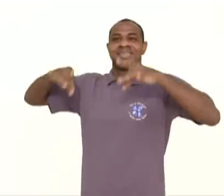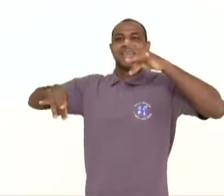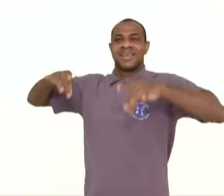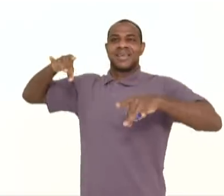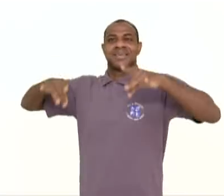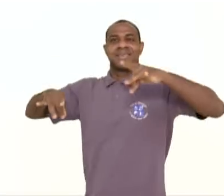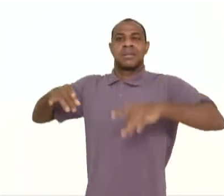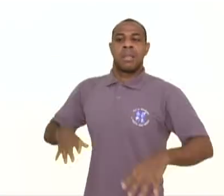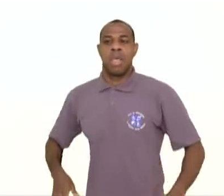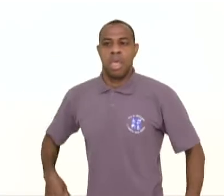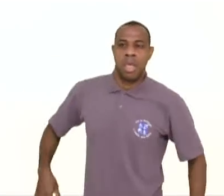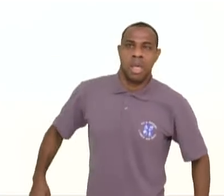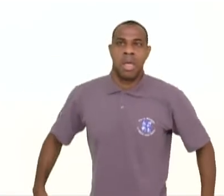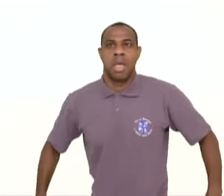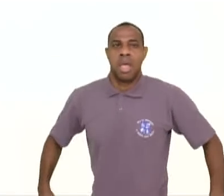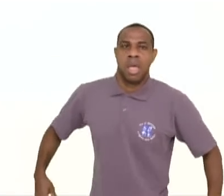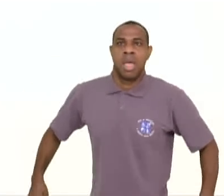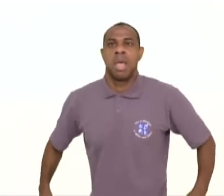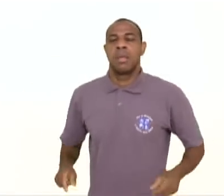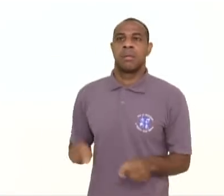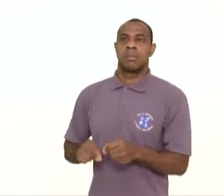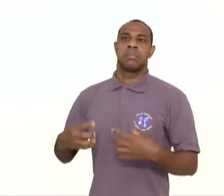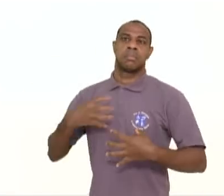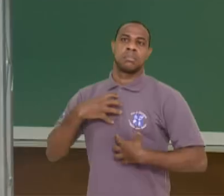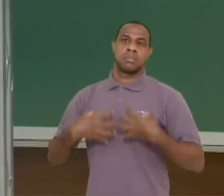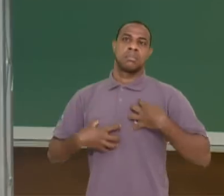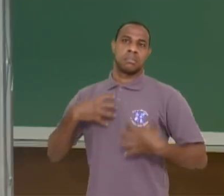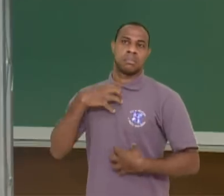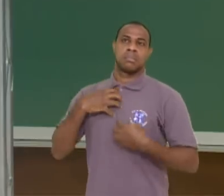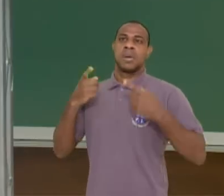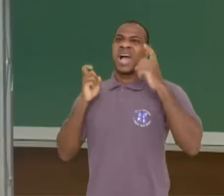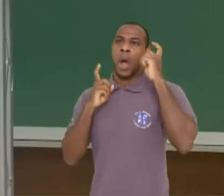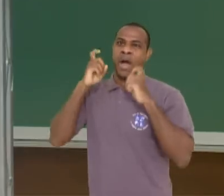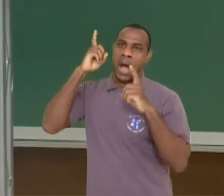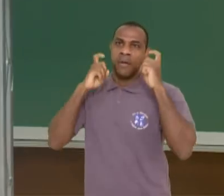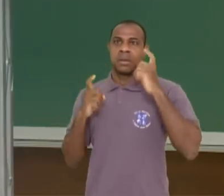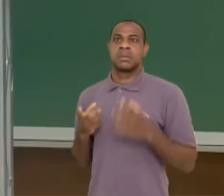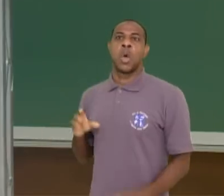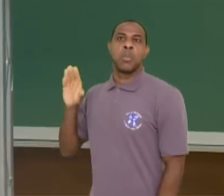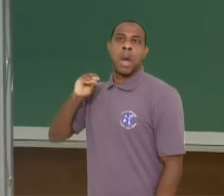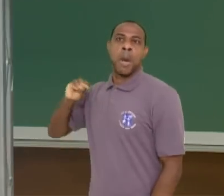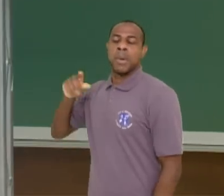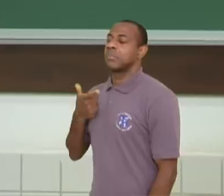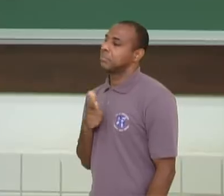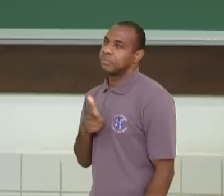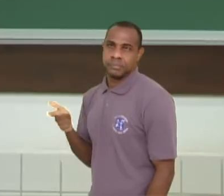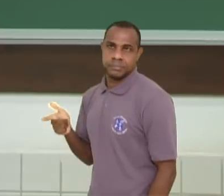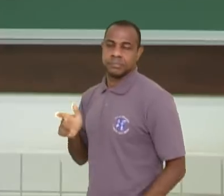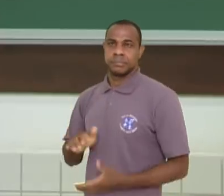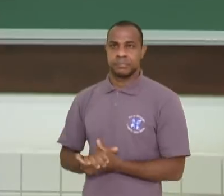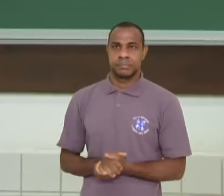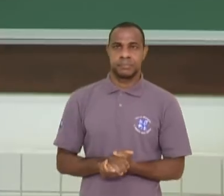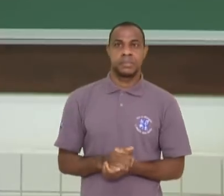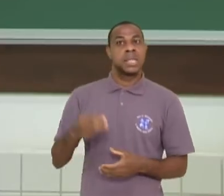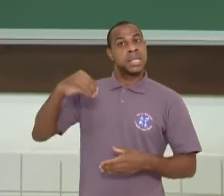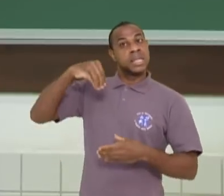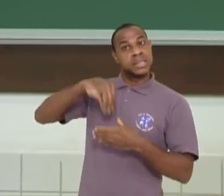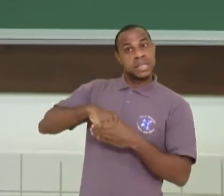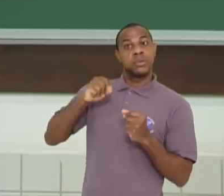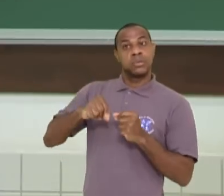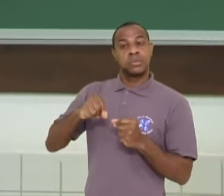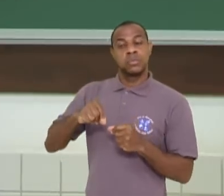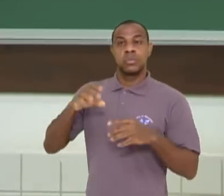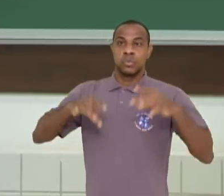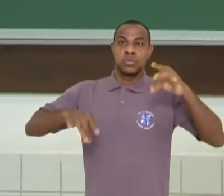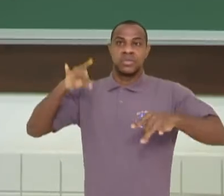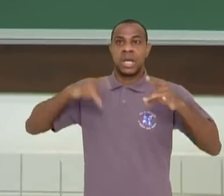situação que pode estar ocorrendo ali através de gestos e expressões, sem o uso de fala, né? Que é dentro do teatro mudo, por